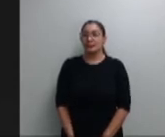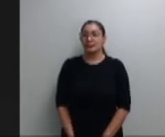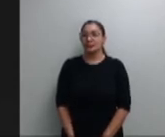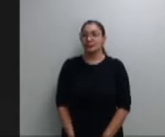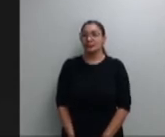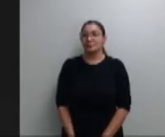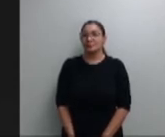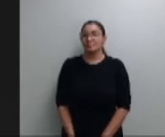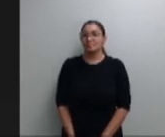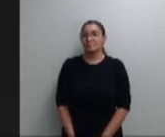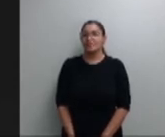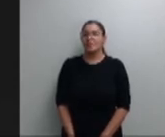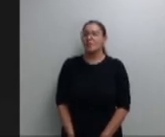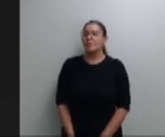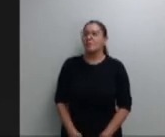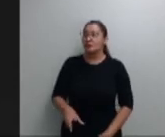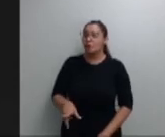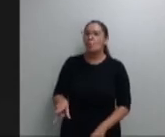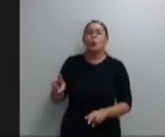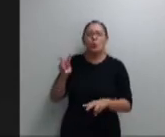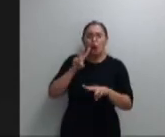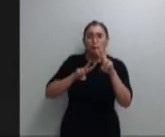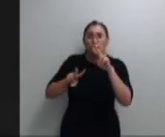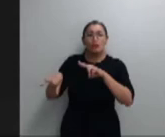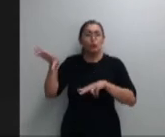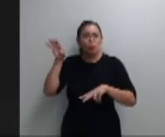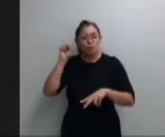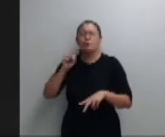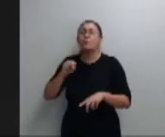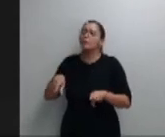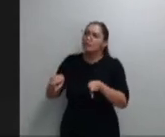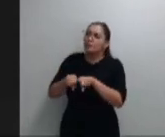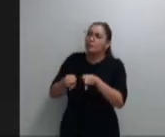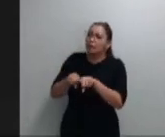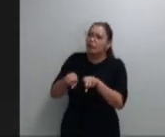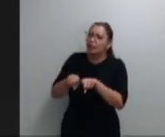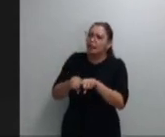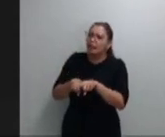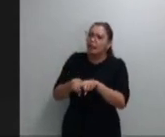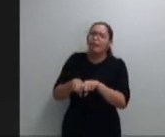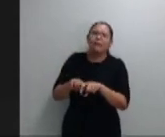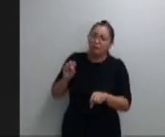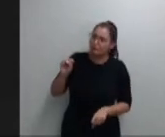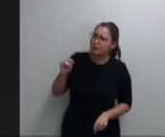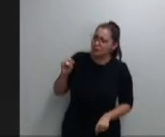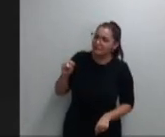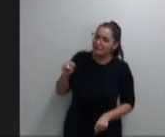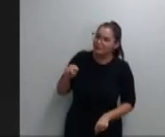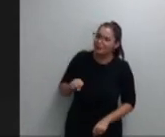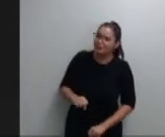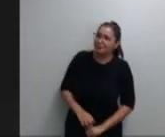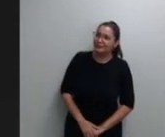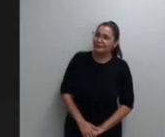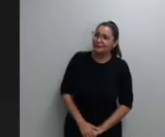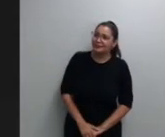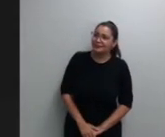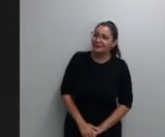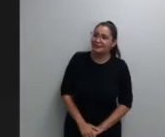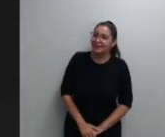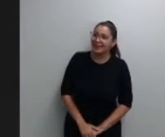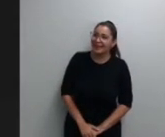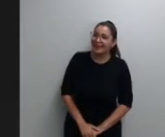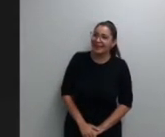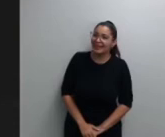mas estamos vendo vossa excelência estamos ouvindo é mesmo é mesmo beleza